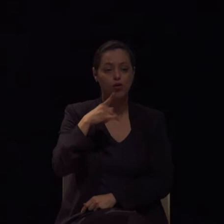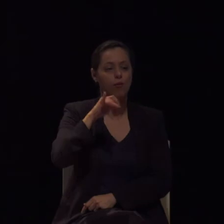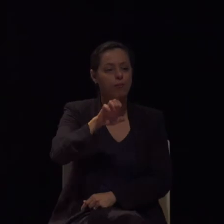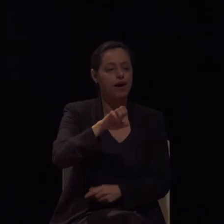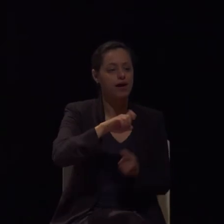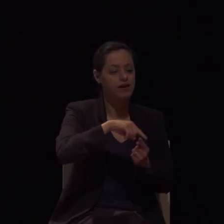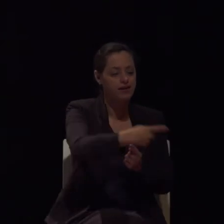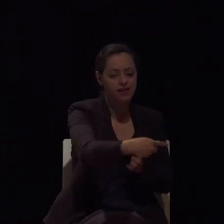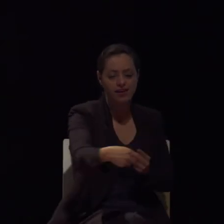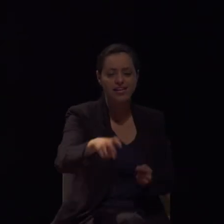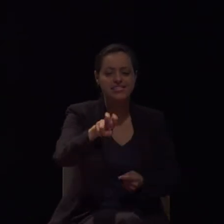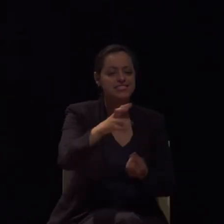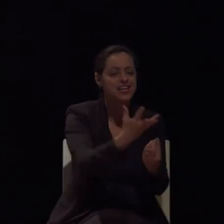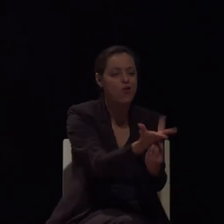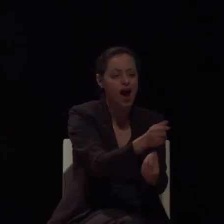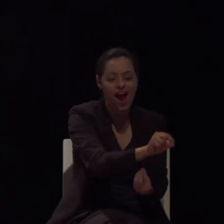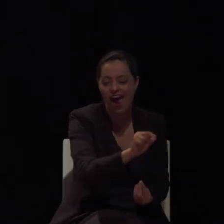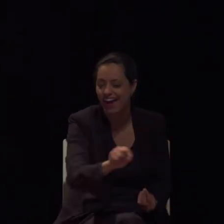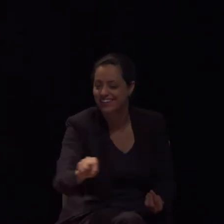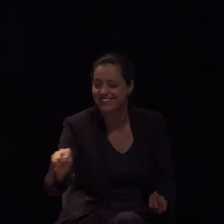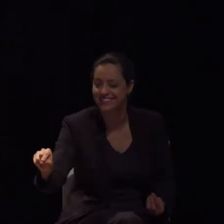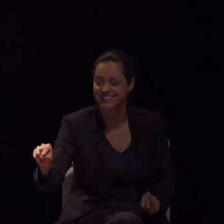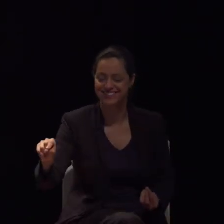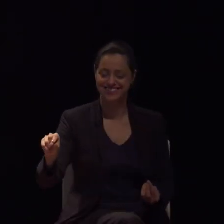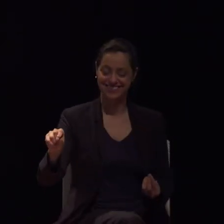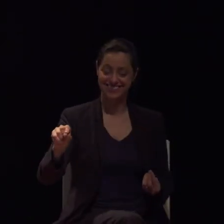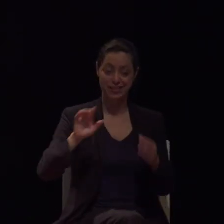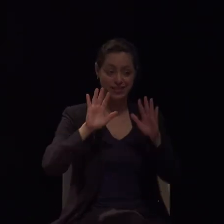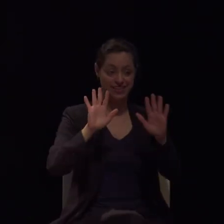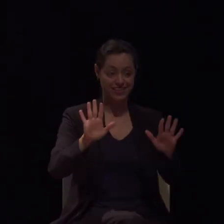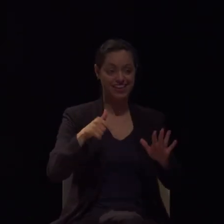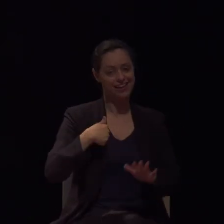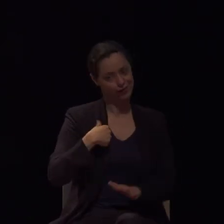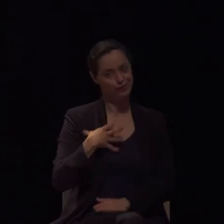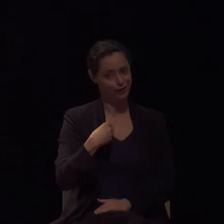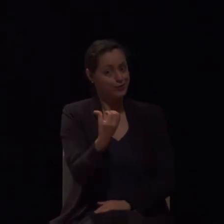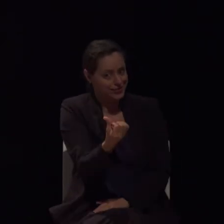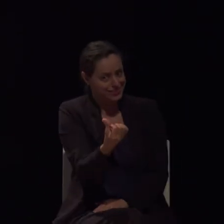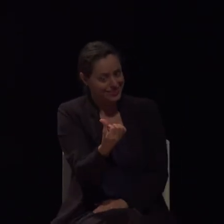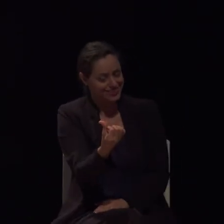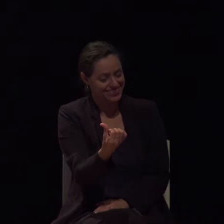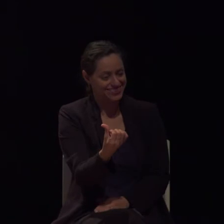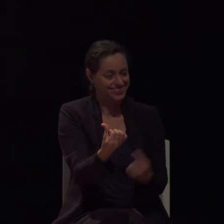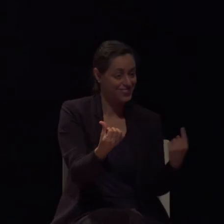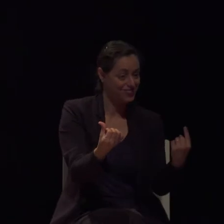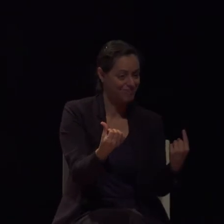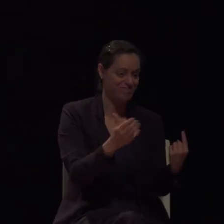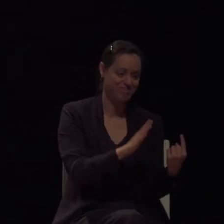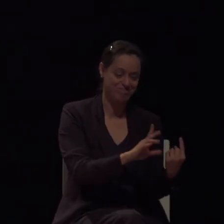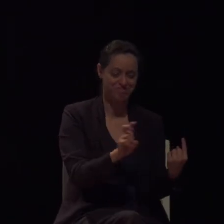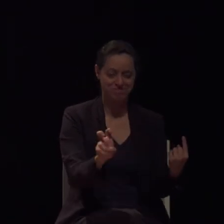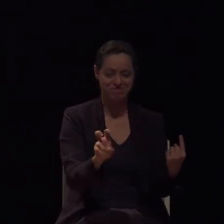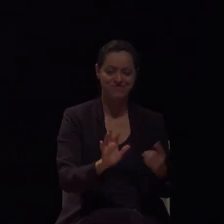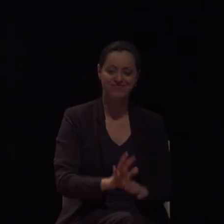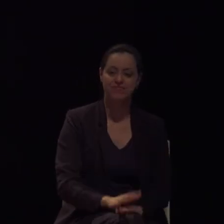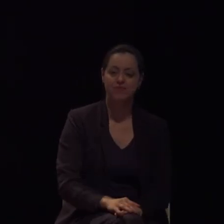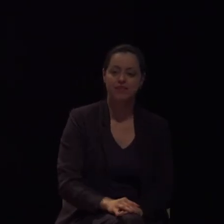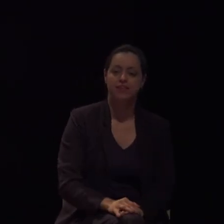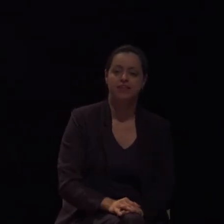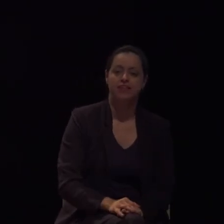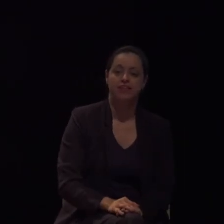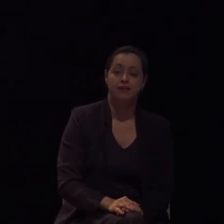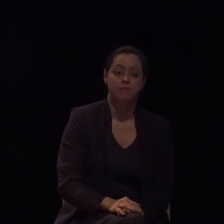artistas mas eu tenho seis filhos é o